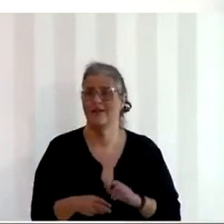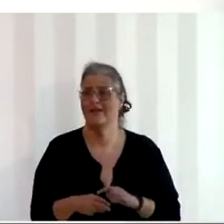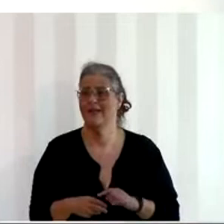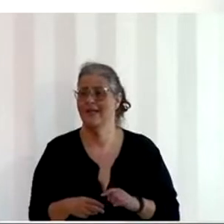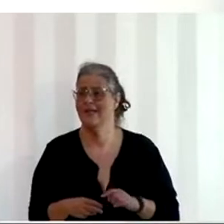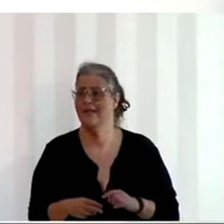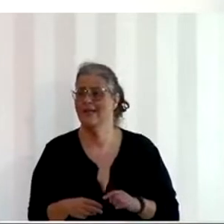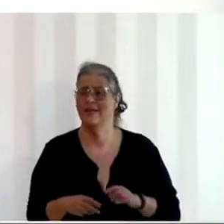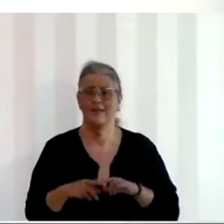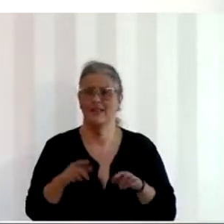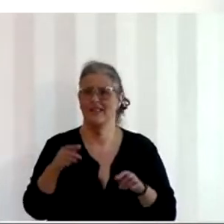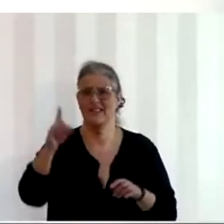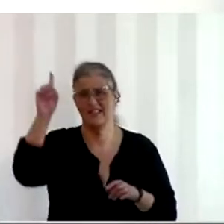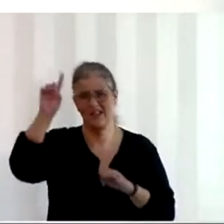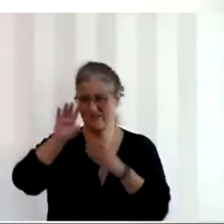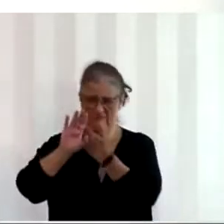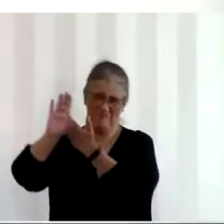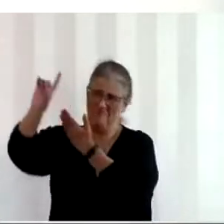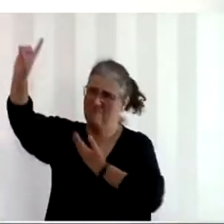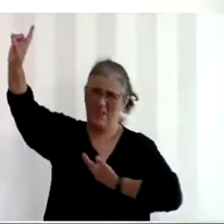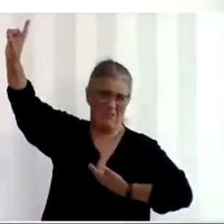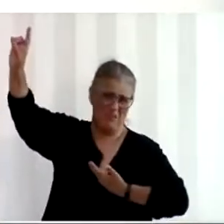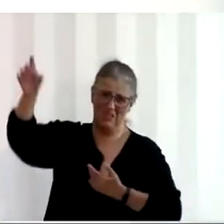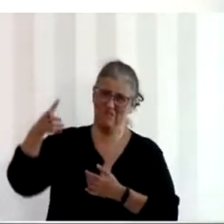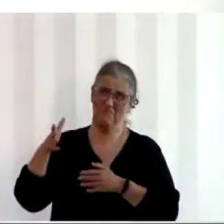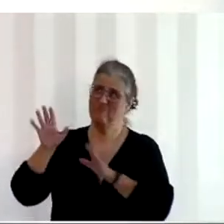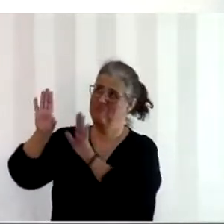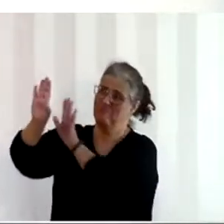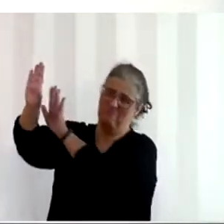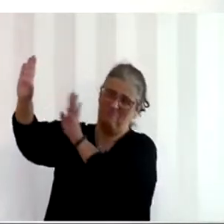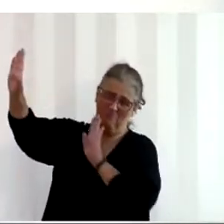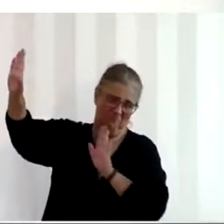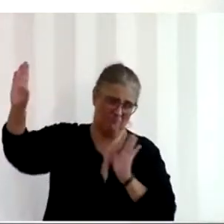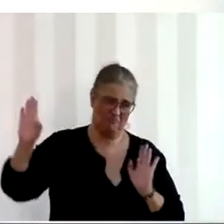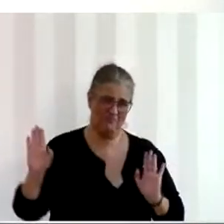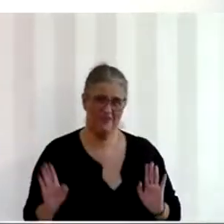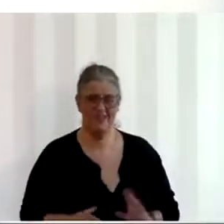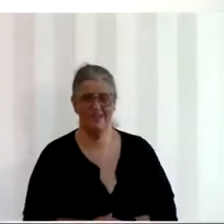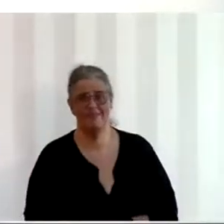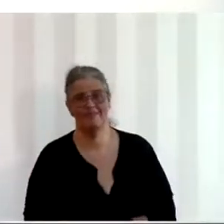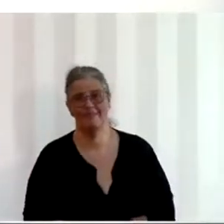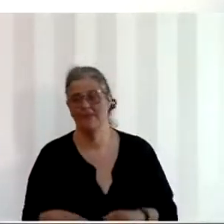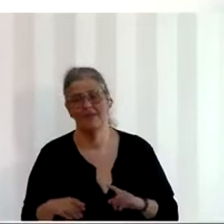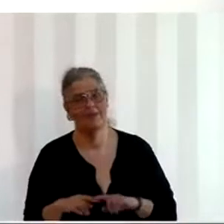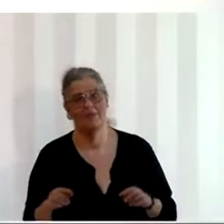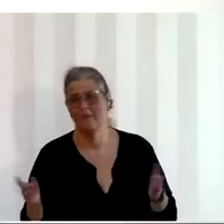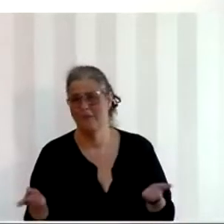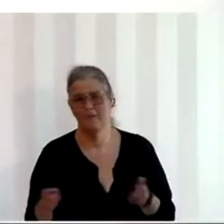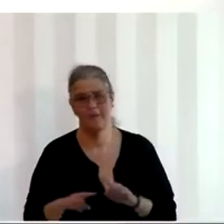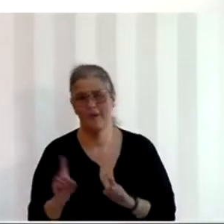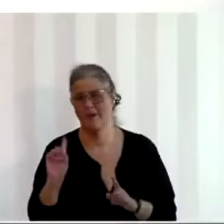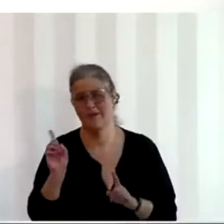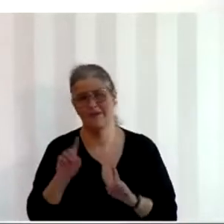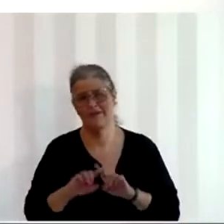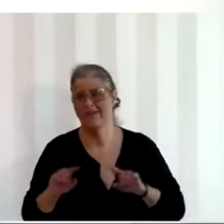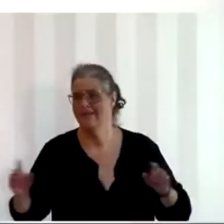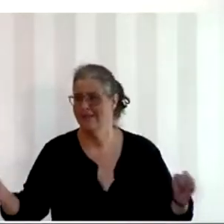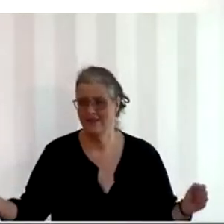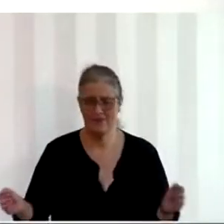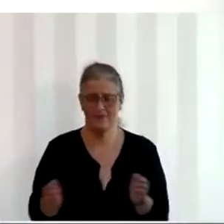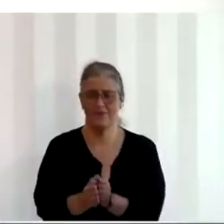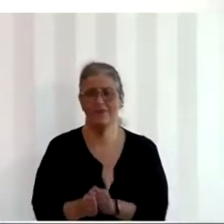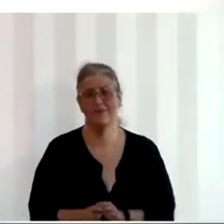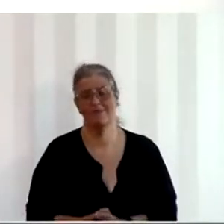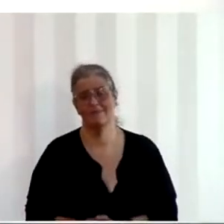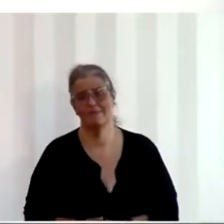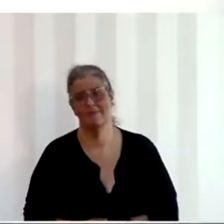reina soberanamente. Deus está presente no meio do seu povo. Quando o tabernáculo foi erigido, na conclusão do tabernáculo,